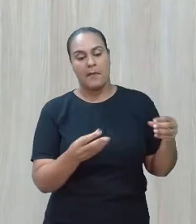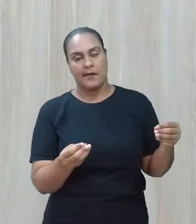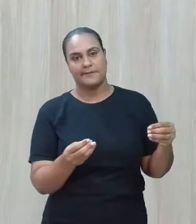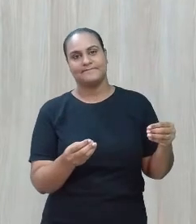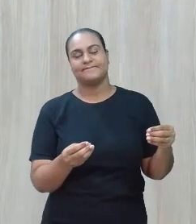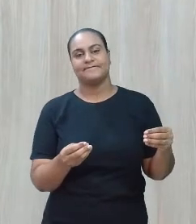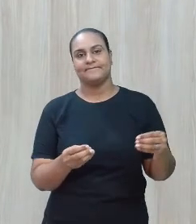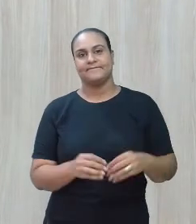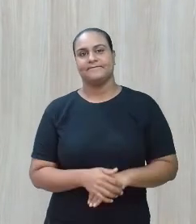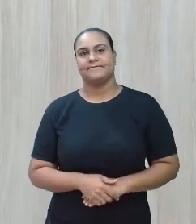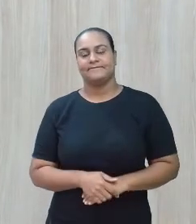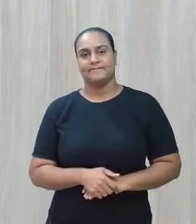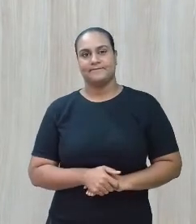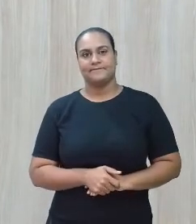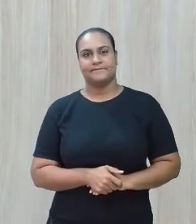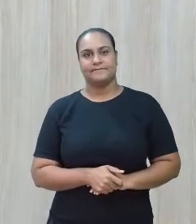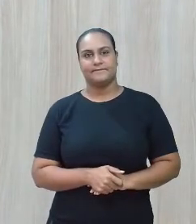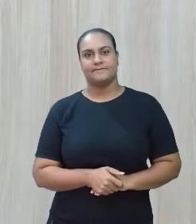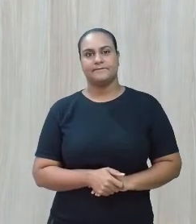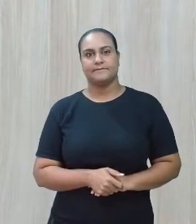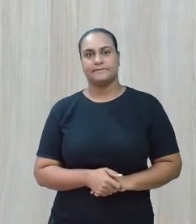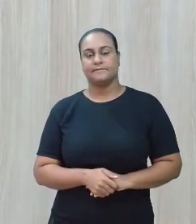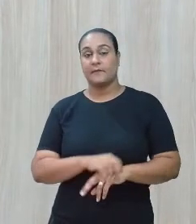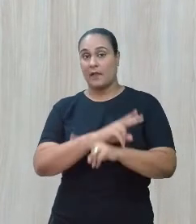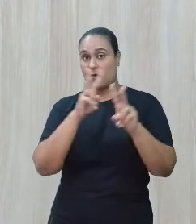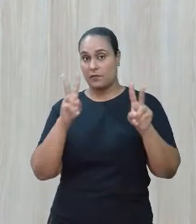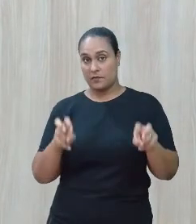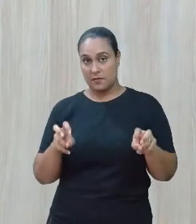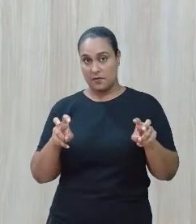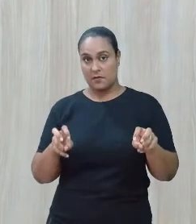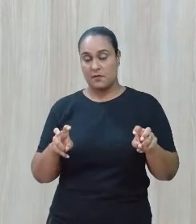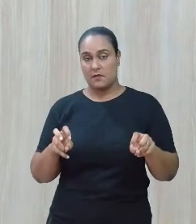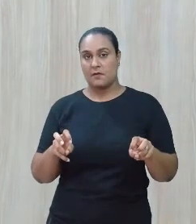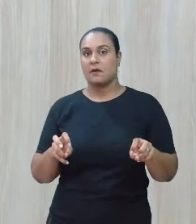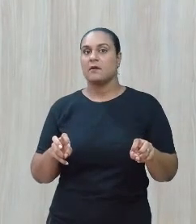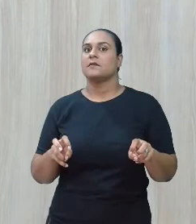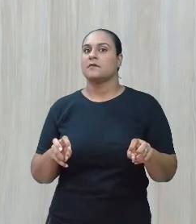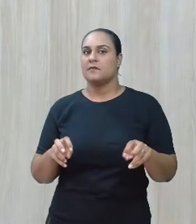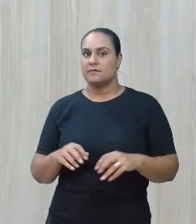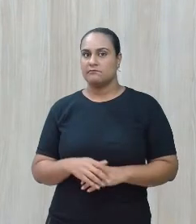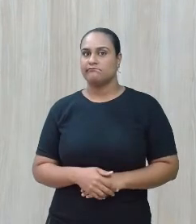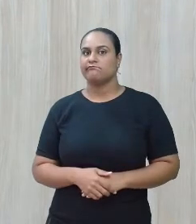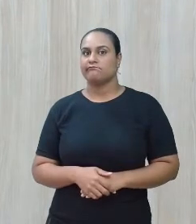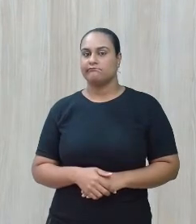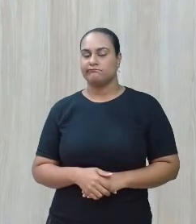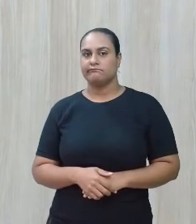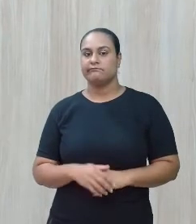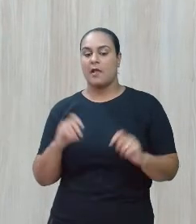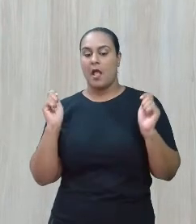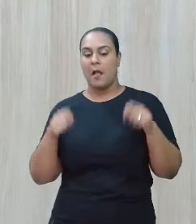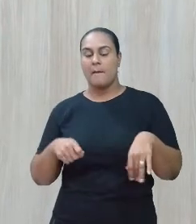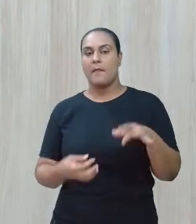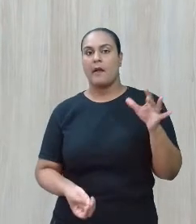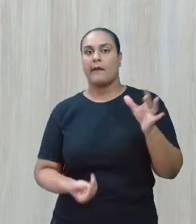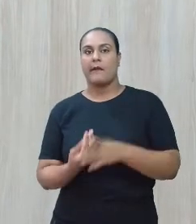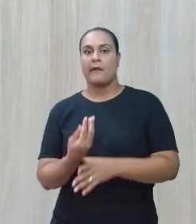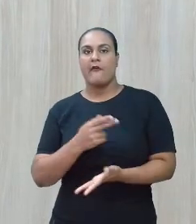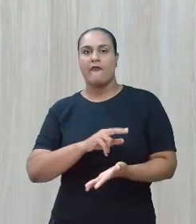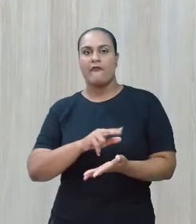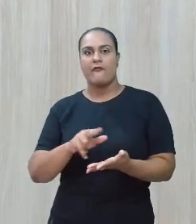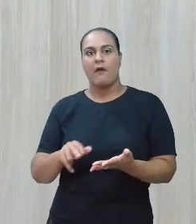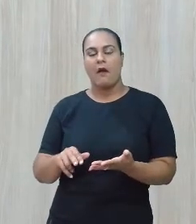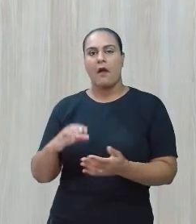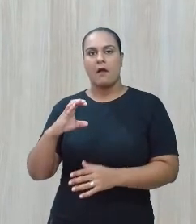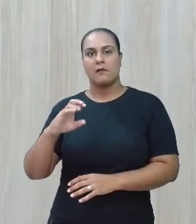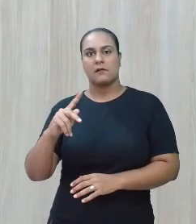aí, aqui é um tema que pode dar várias charges, podemos criar várias charges,